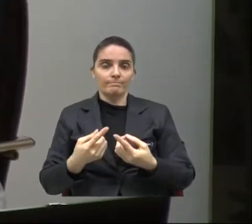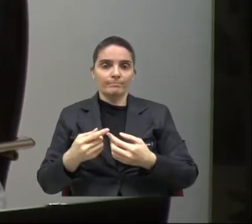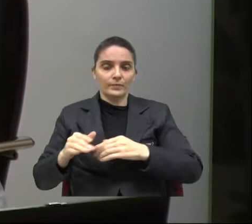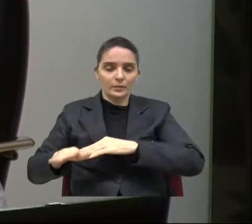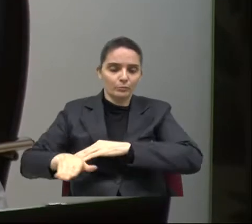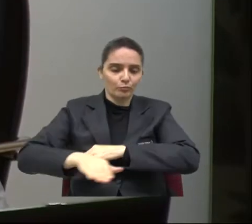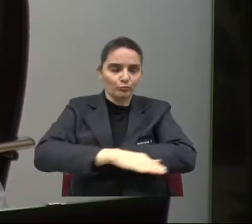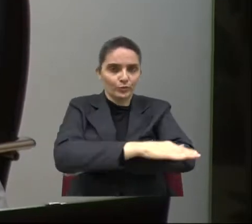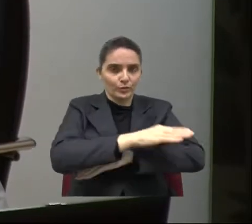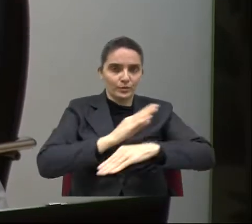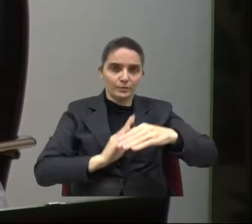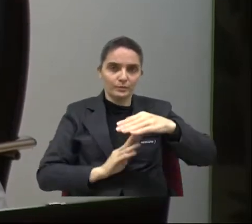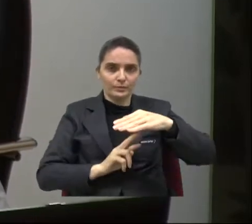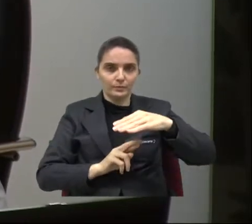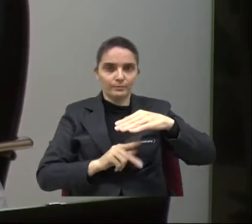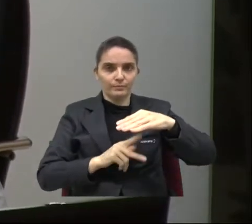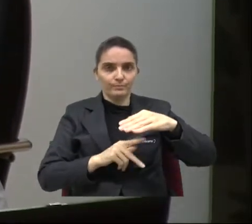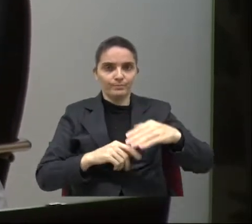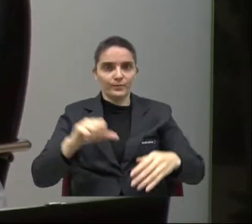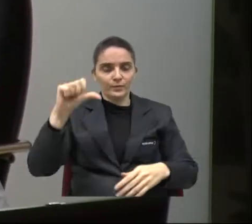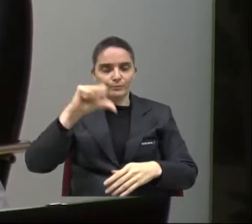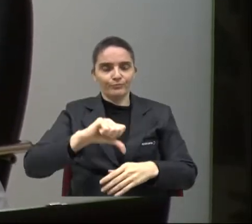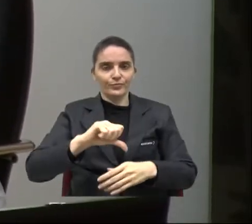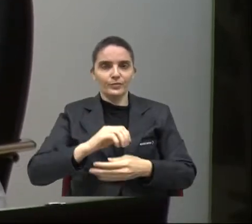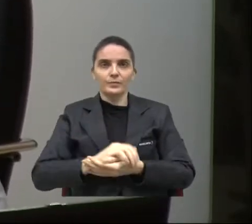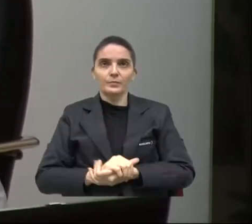infelizmente. Uma parte, vereador.